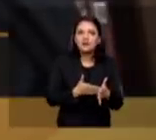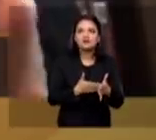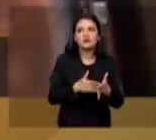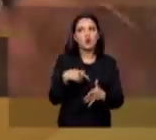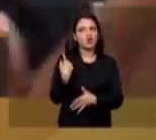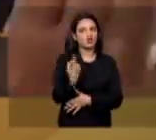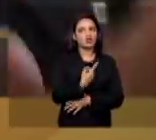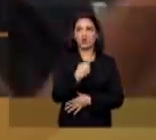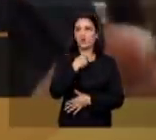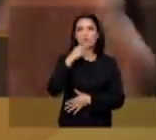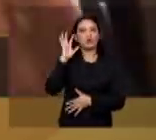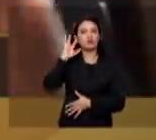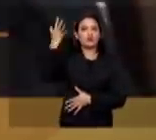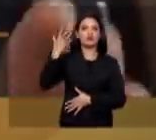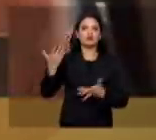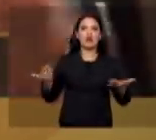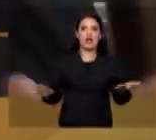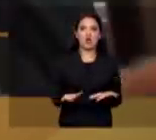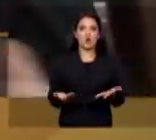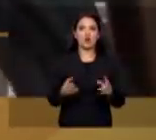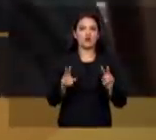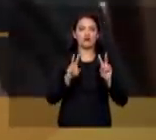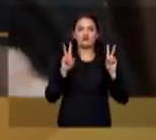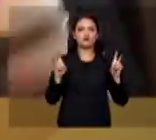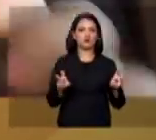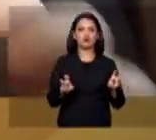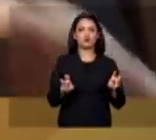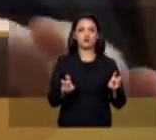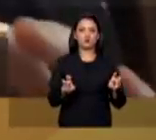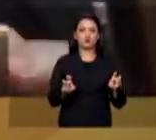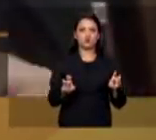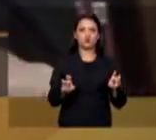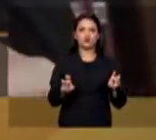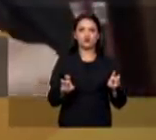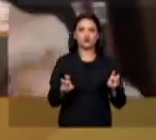nós decidamos desde logo esta matéria em termos